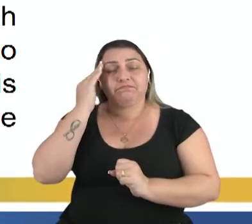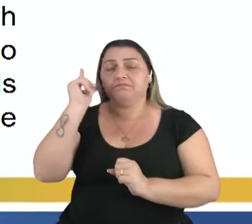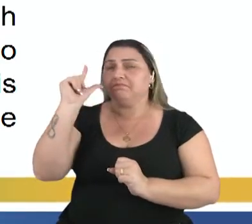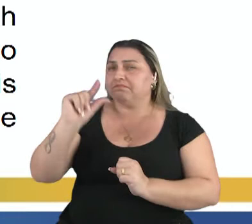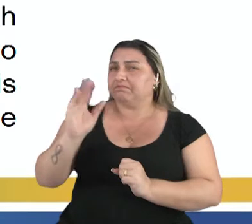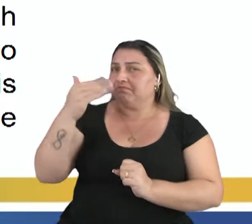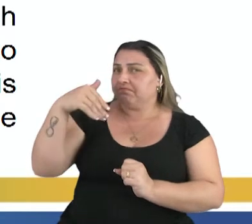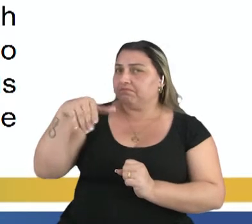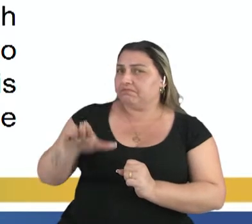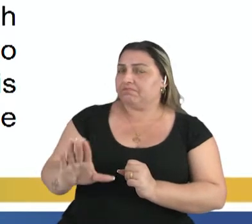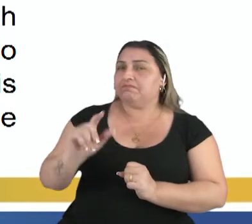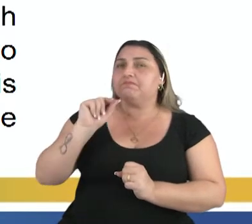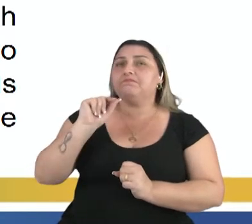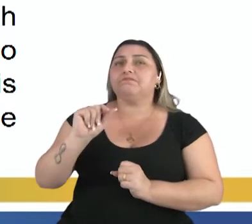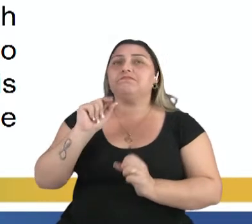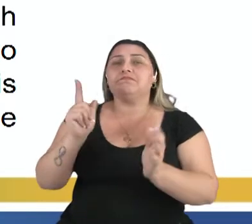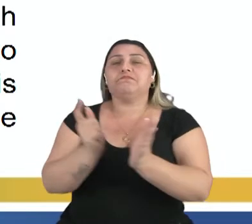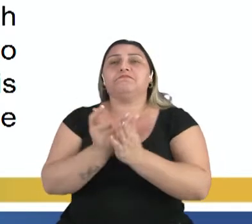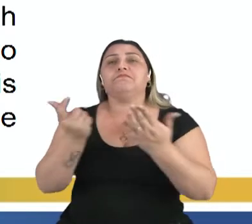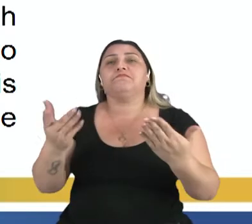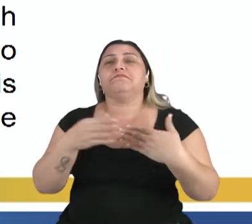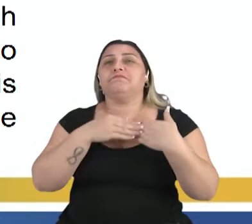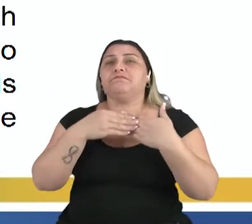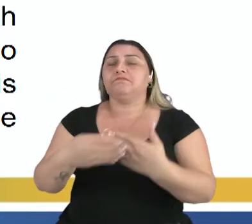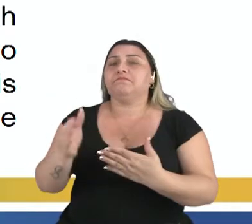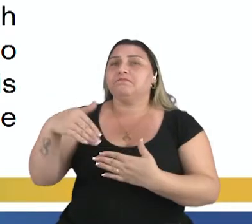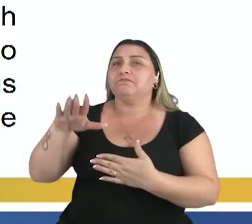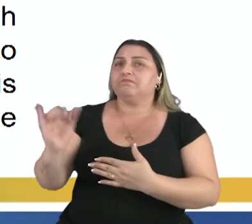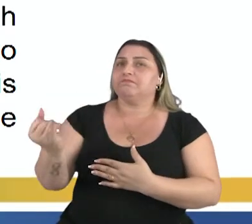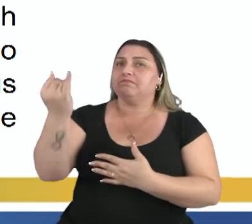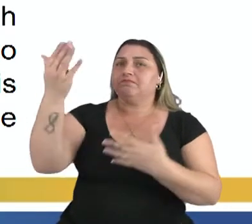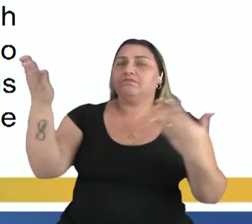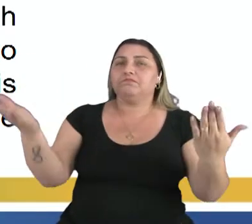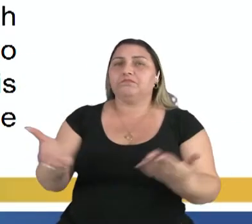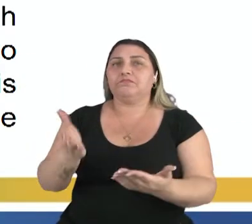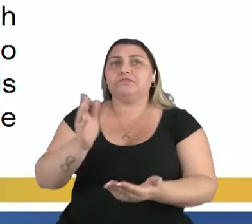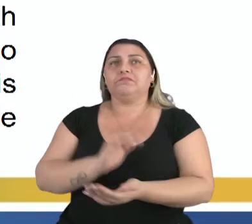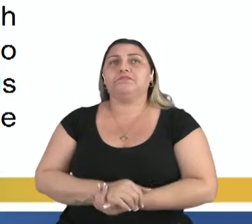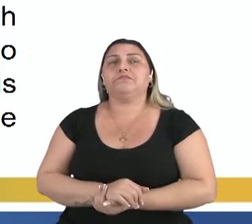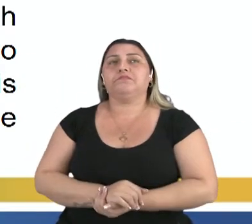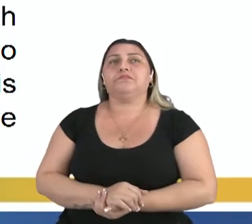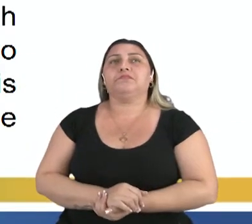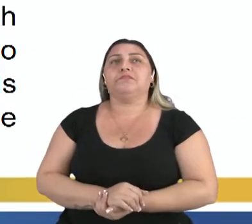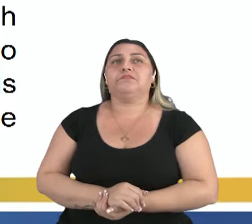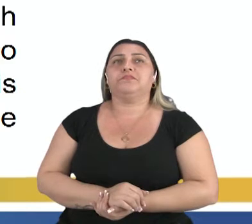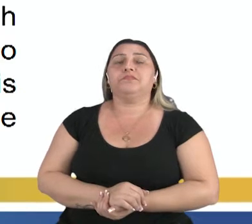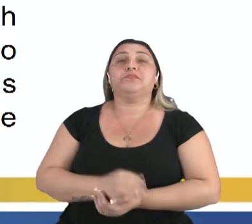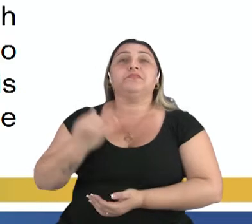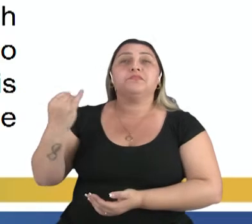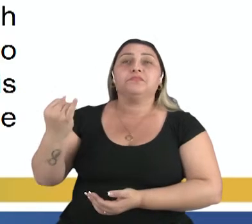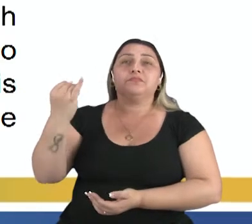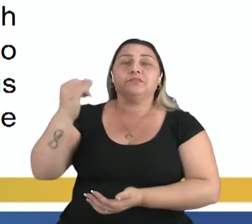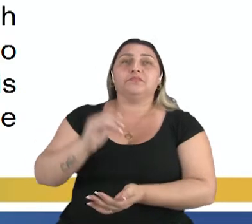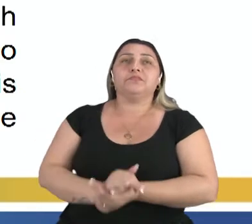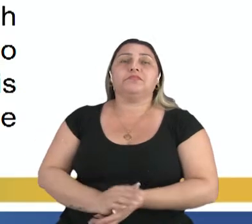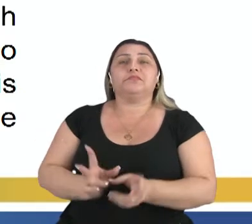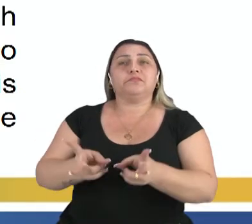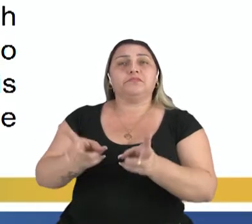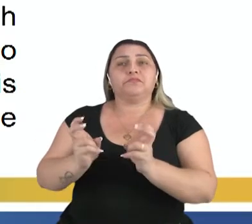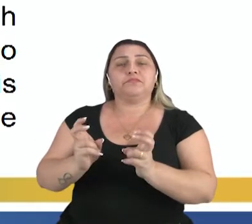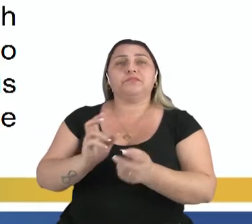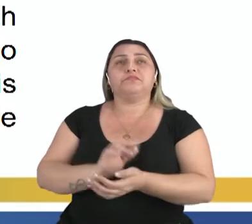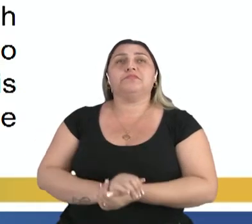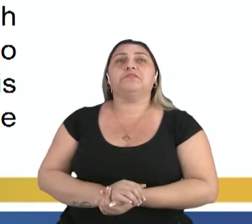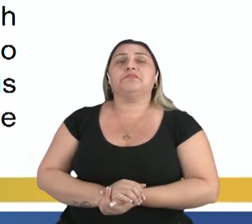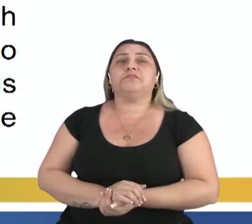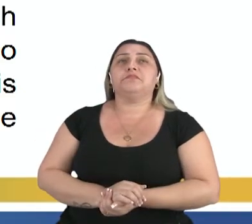um pouco mais o que esse jornal vai trazer de mais importante hoje. Outro fator importante é perceber